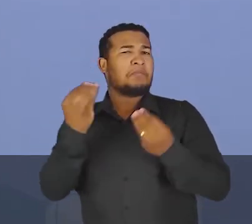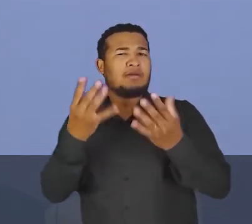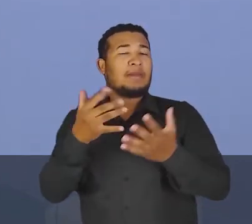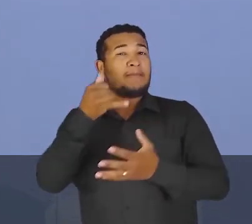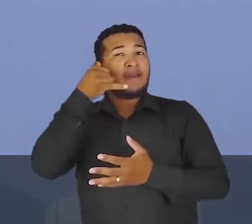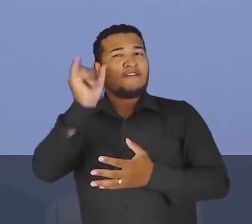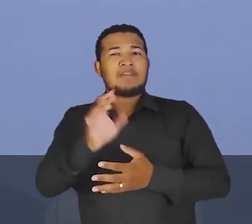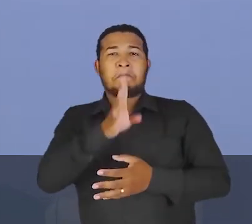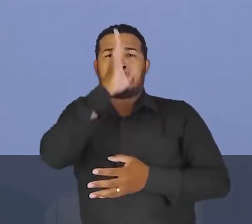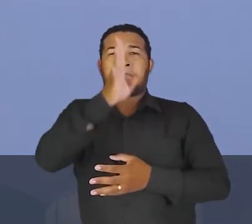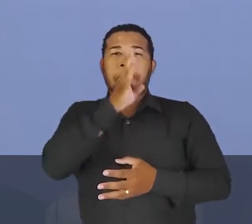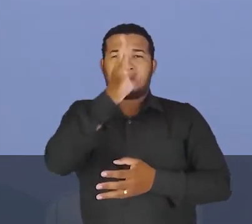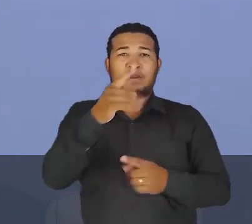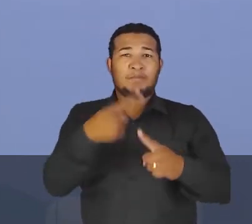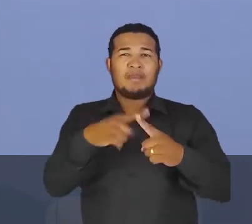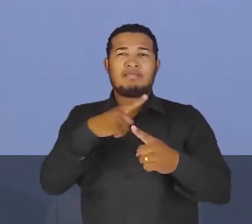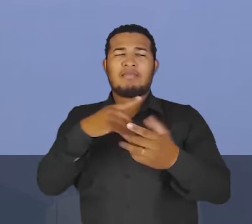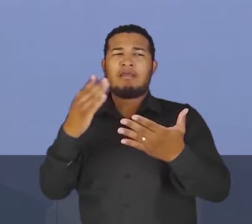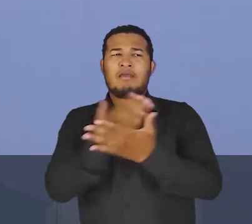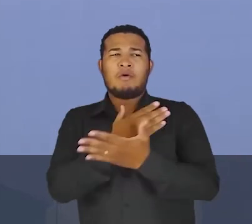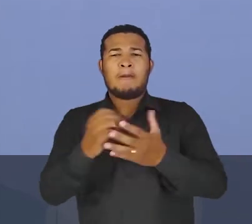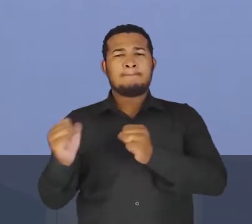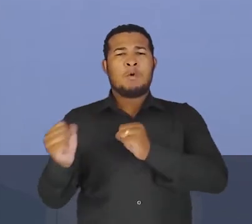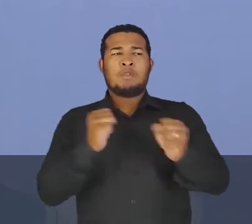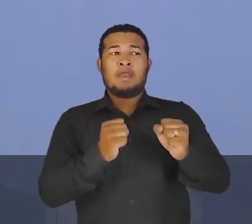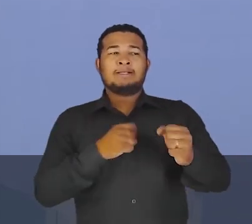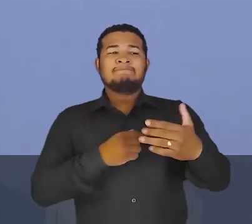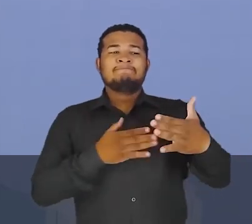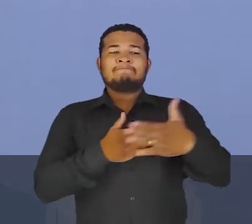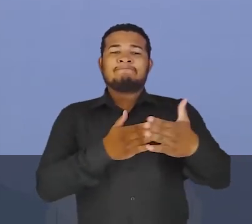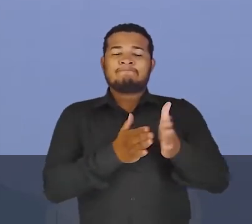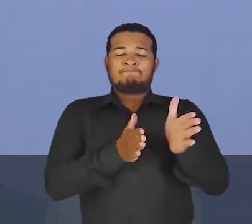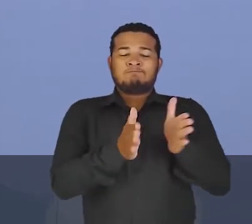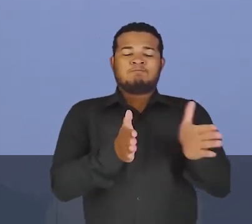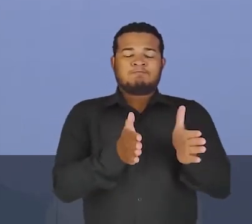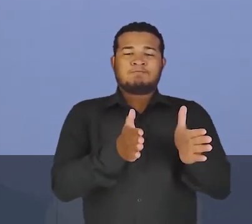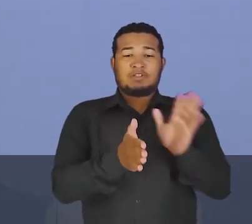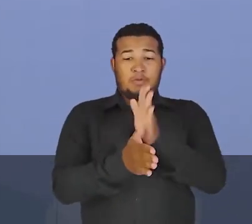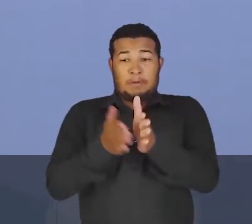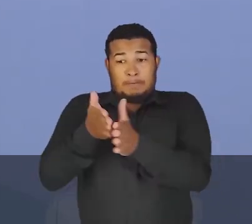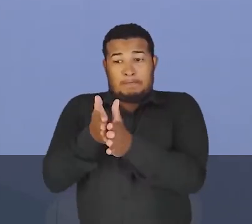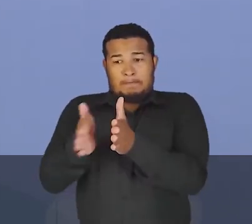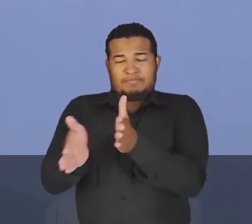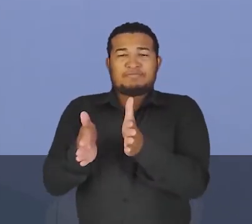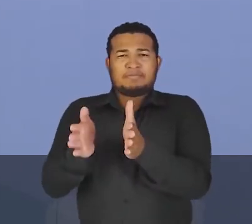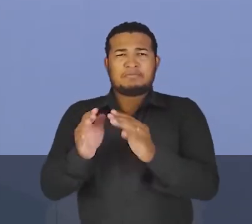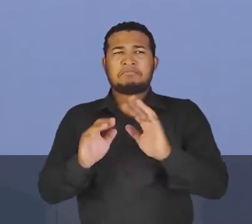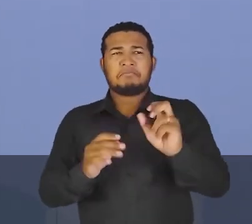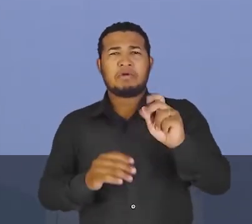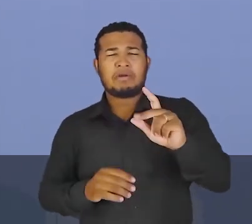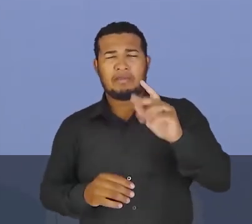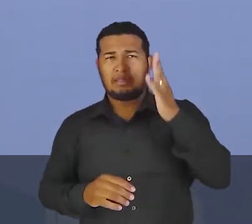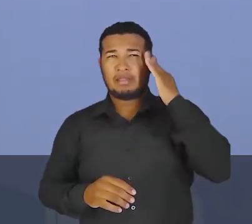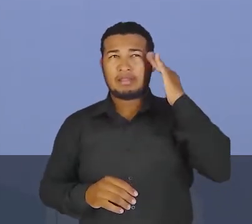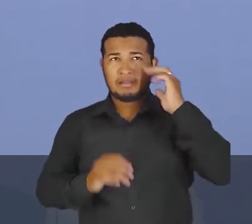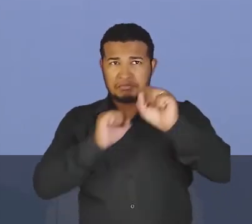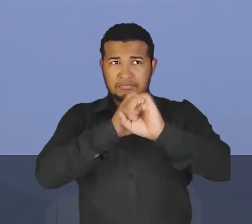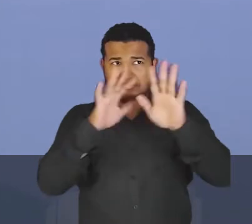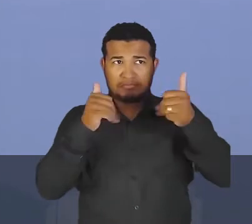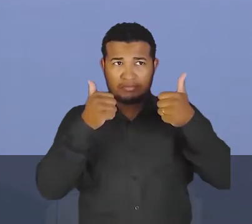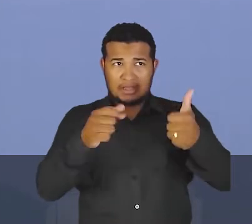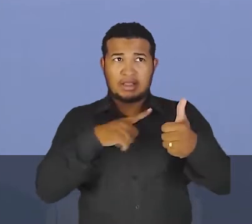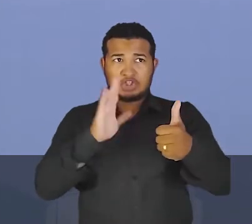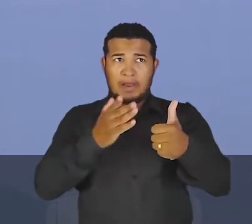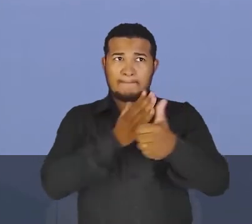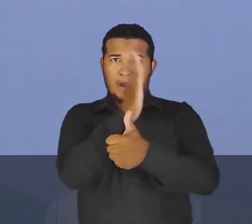vai ter limitadores, agentes que vão ter seus poderes limitados. Mas você fala, professor, tá, entendi. Tivemos a divisão